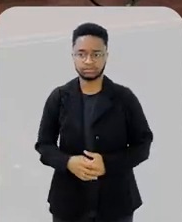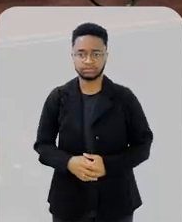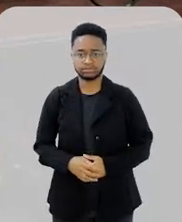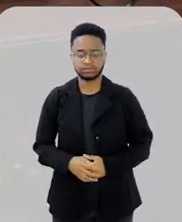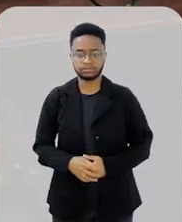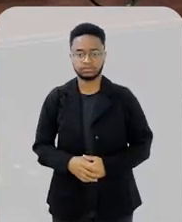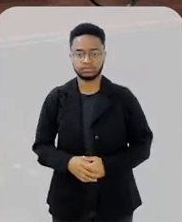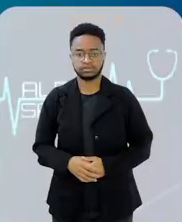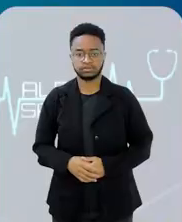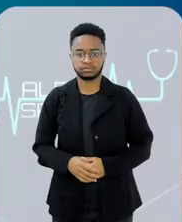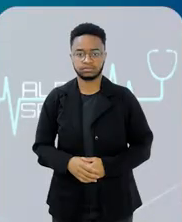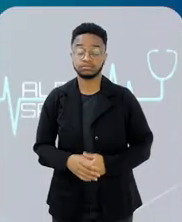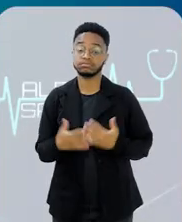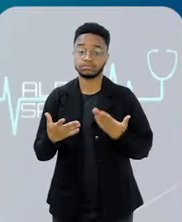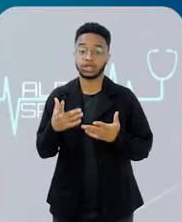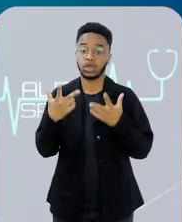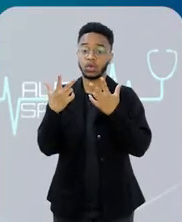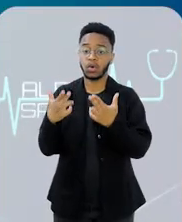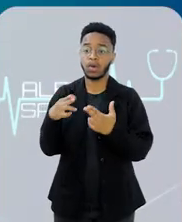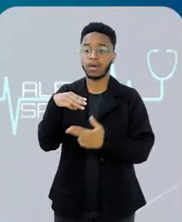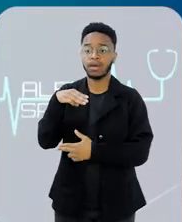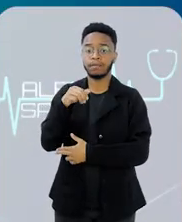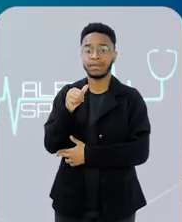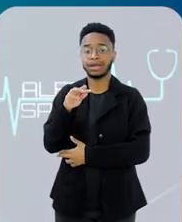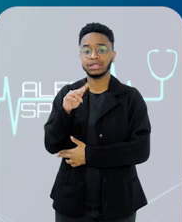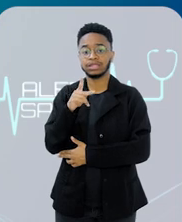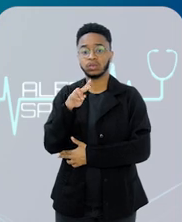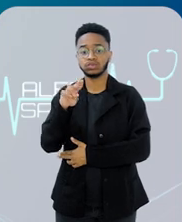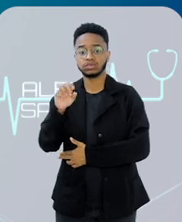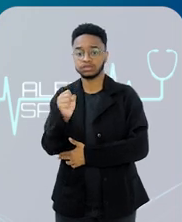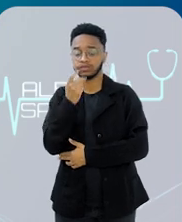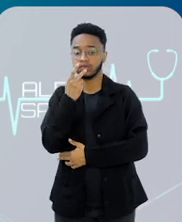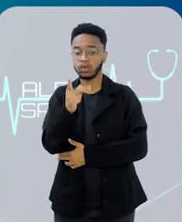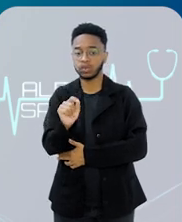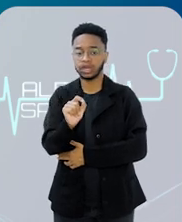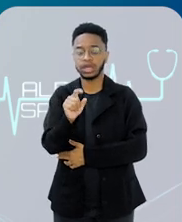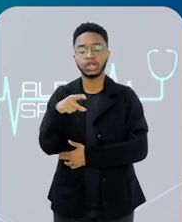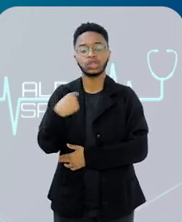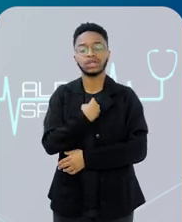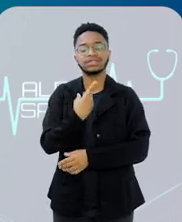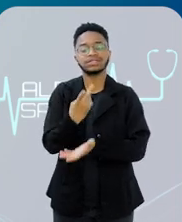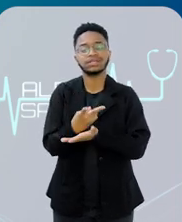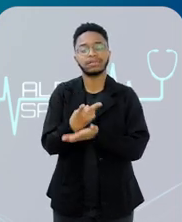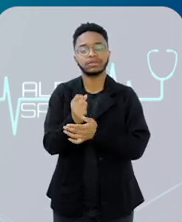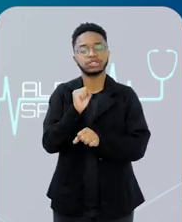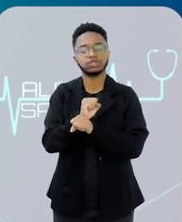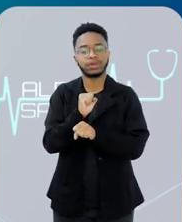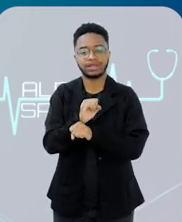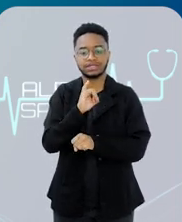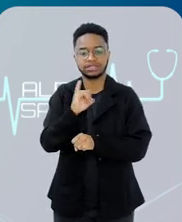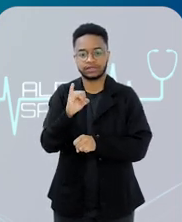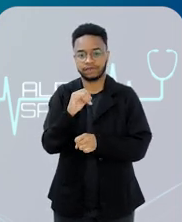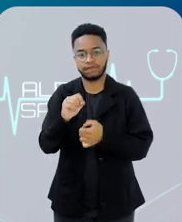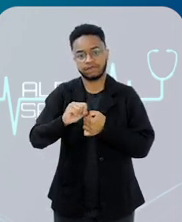problema? Como o Matheus falou, assim, a gente sempre aguarda para qualquer intervenção